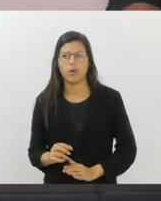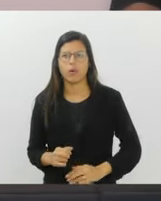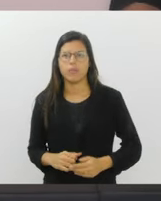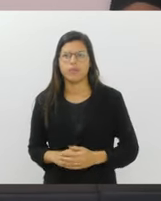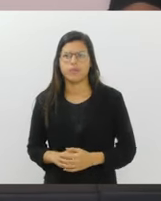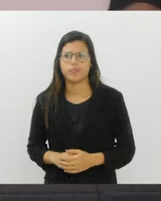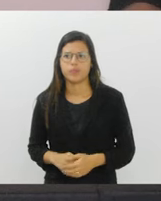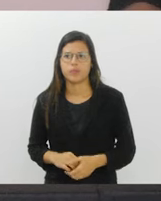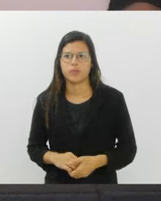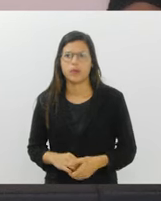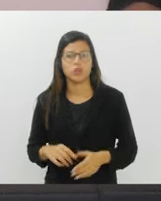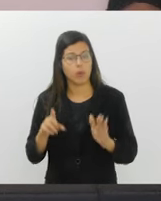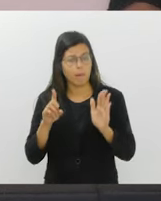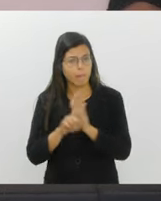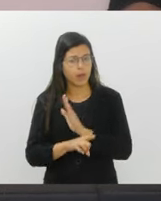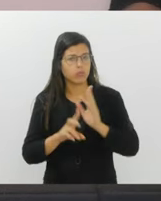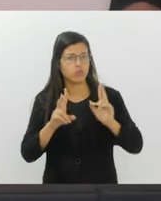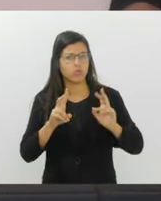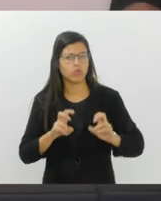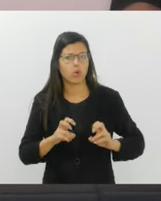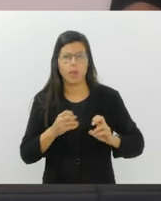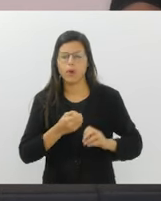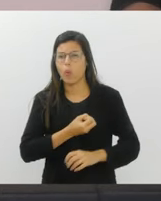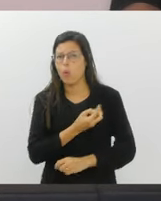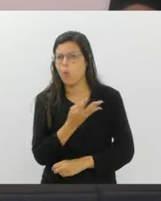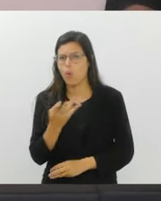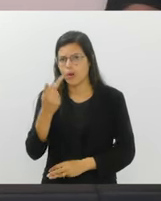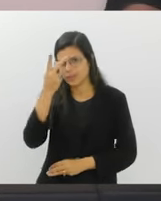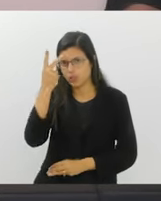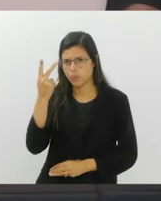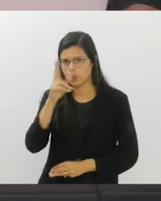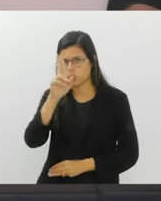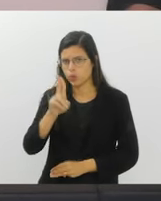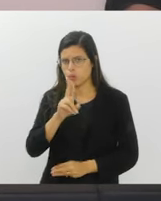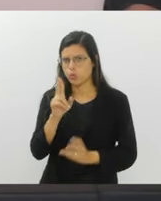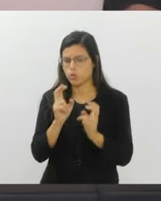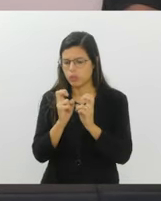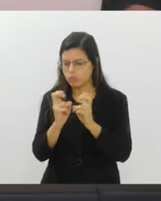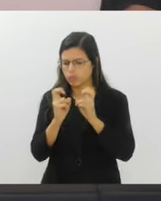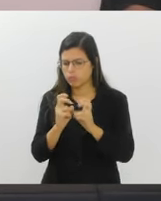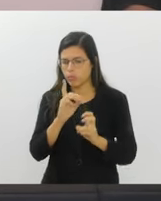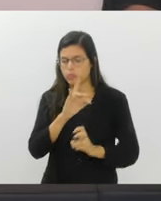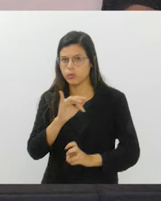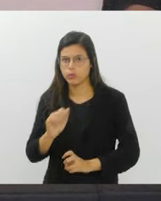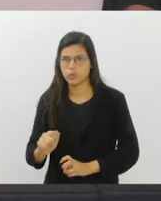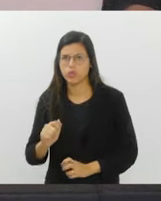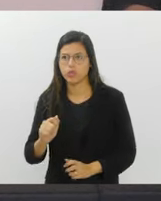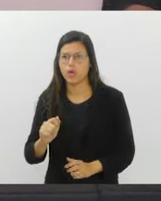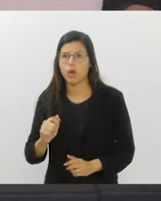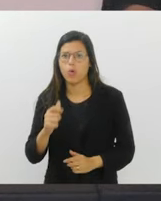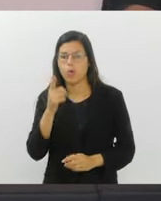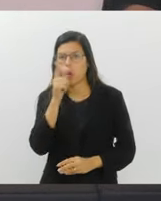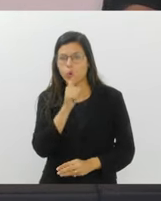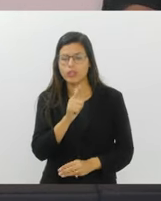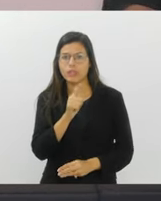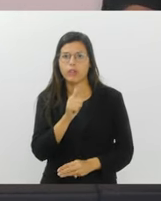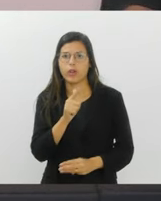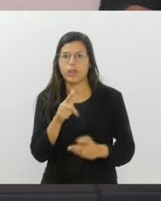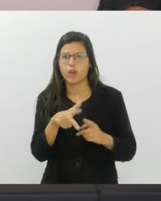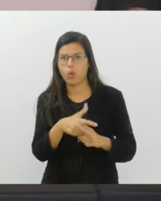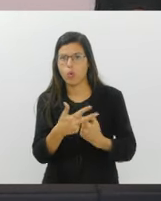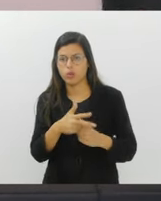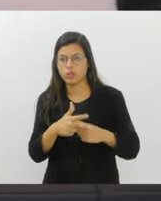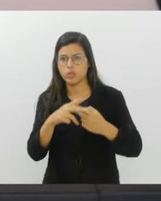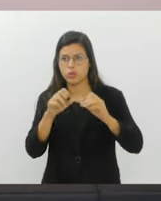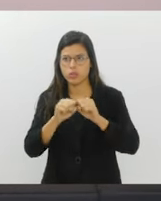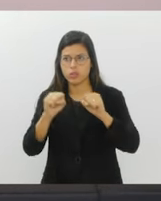Exatamente do break-even, né? Quantos passageiros por dia equilibraria o sistema? Todo mundo sempre falou